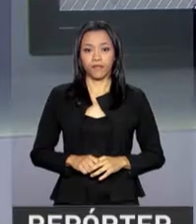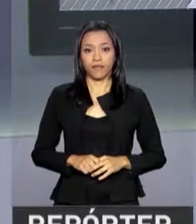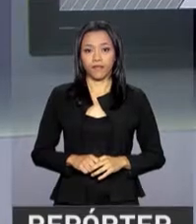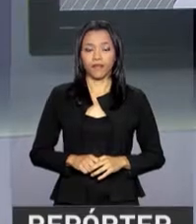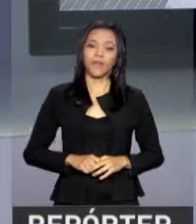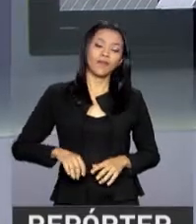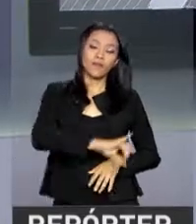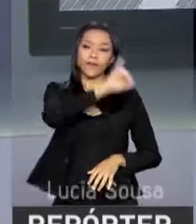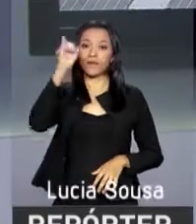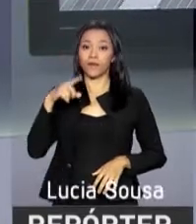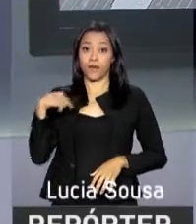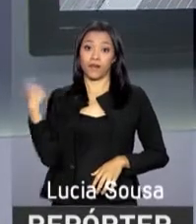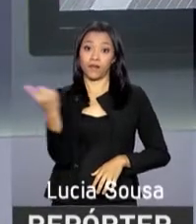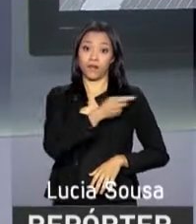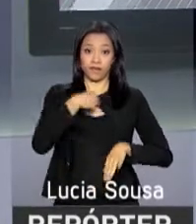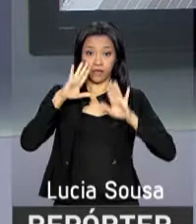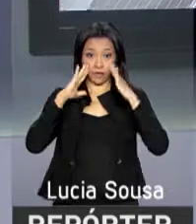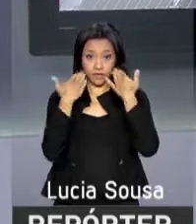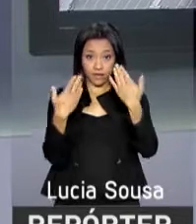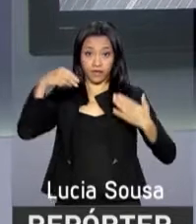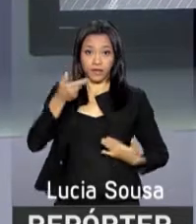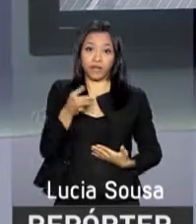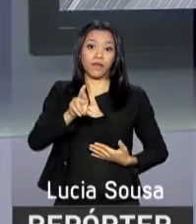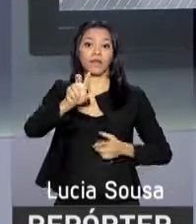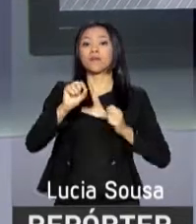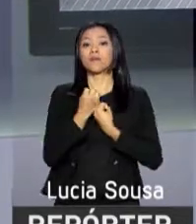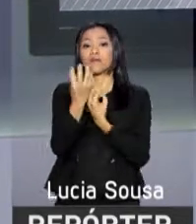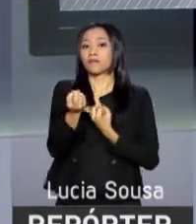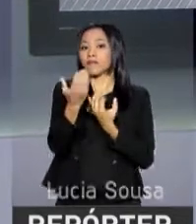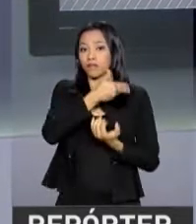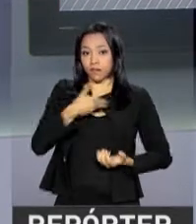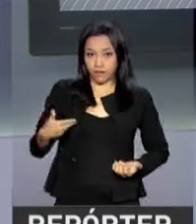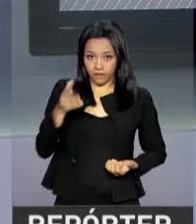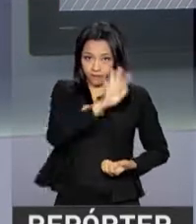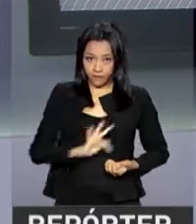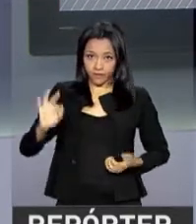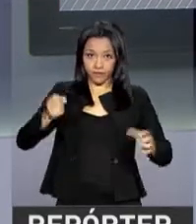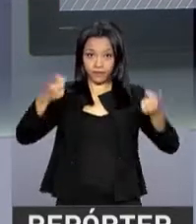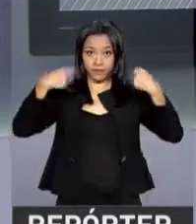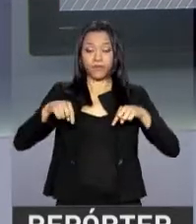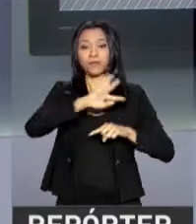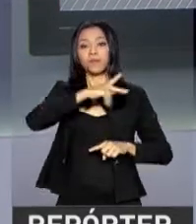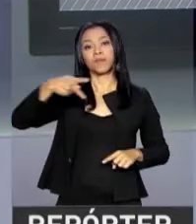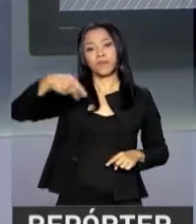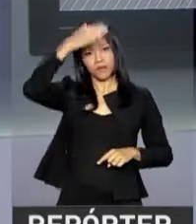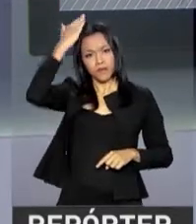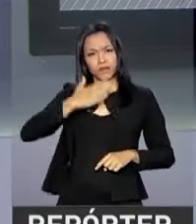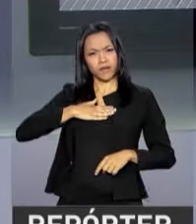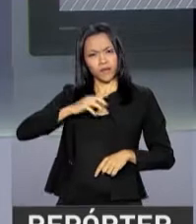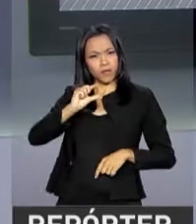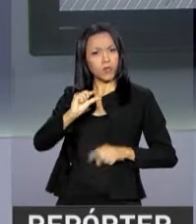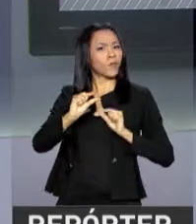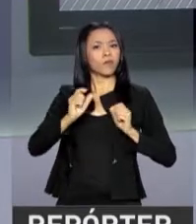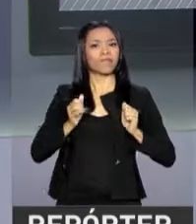lá voltamos agora com o repórter nbr notícias do governo federal o presidente michel temer participa daqui a pouco da